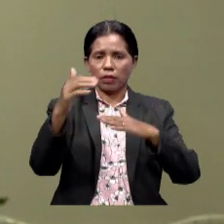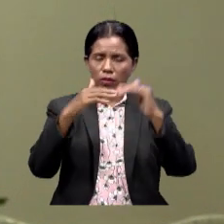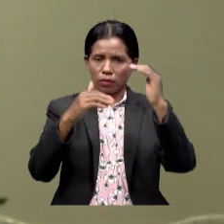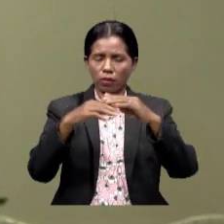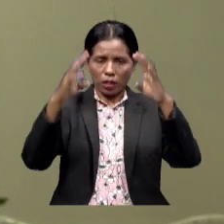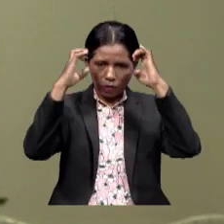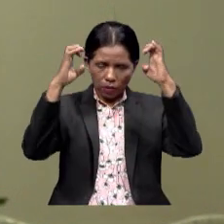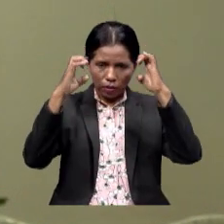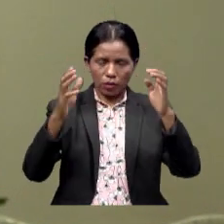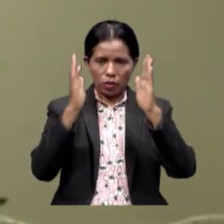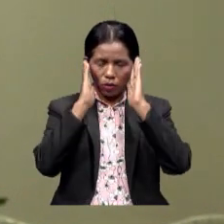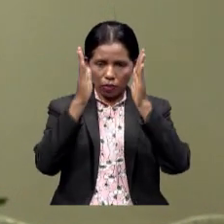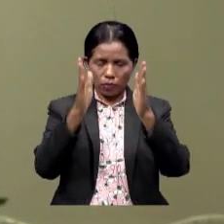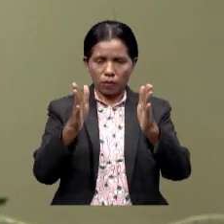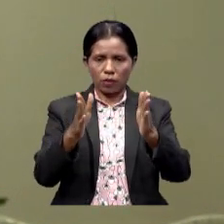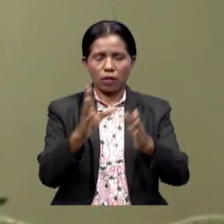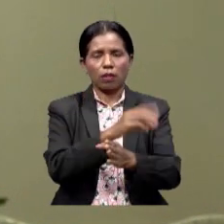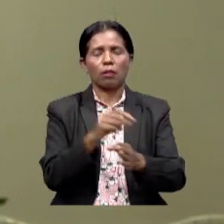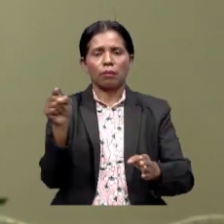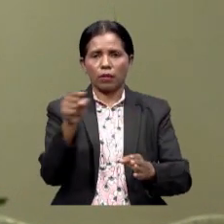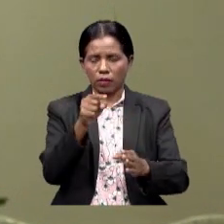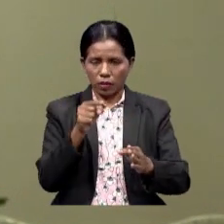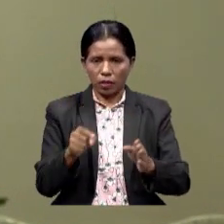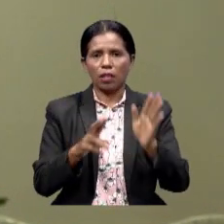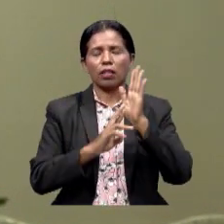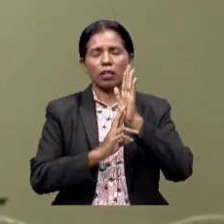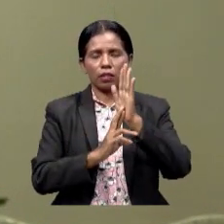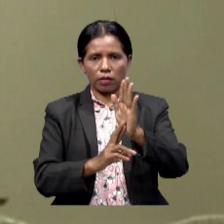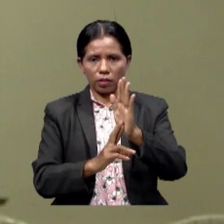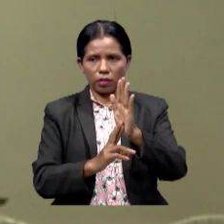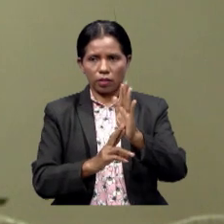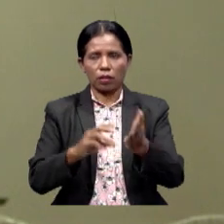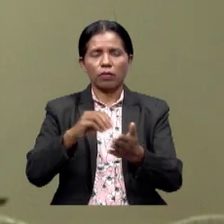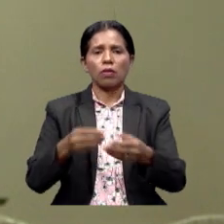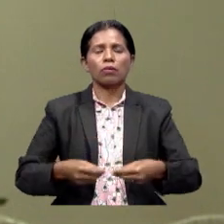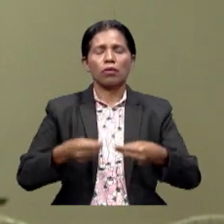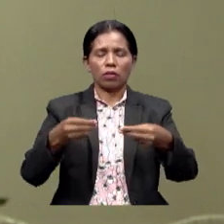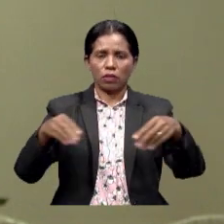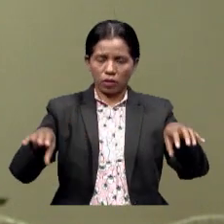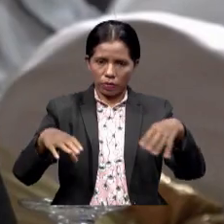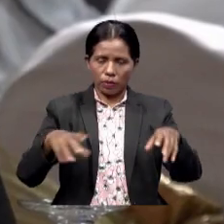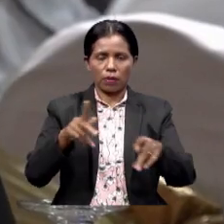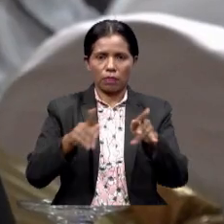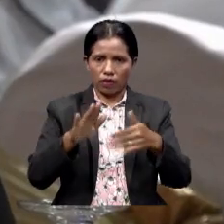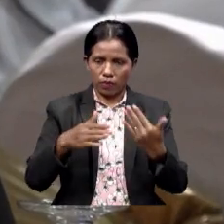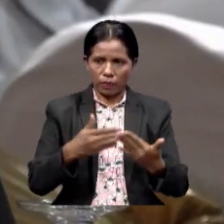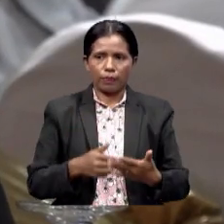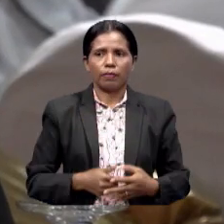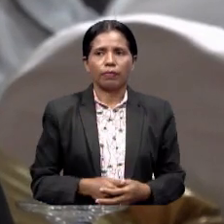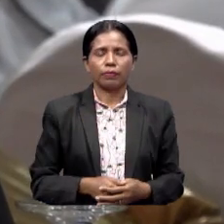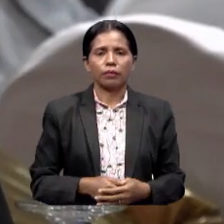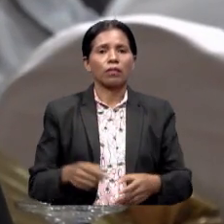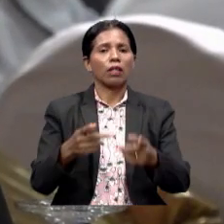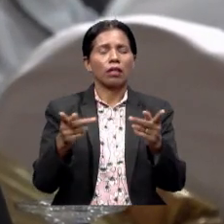não é a cara, foco em quase por cento, e a nebe representa a criação do campo de serviço, campo de trabalho. Iha